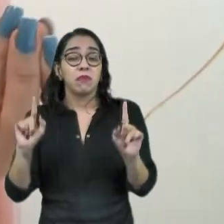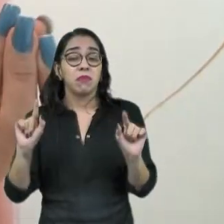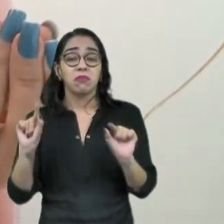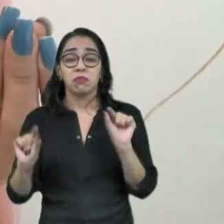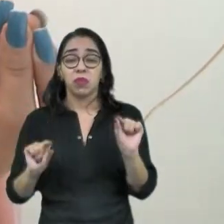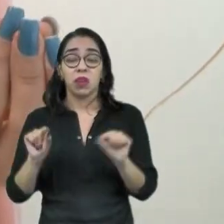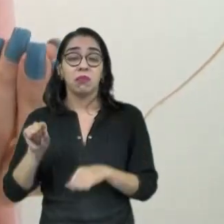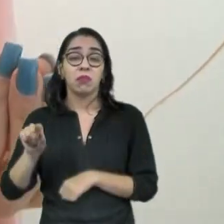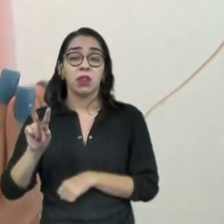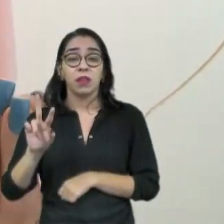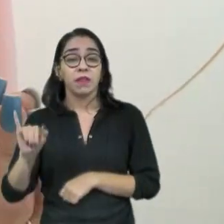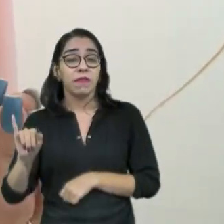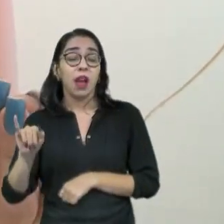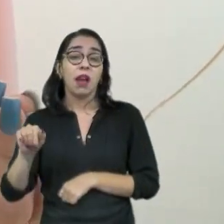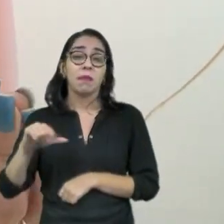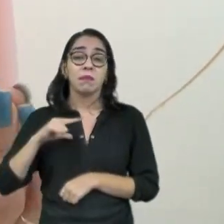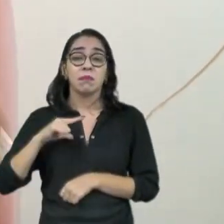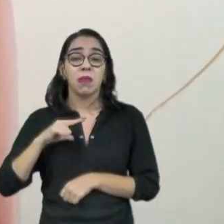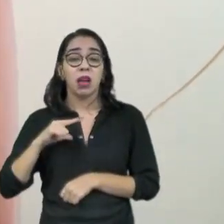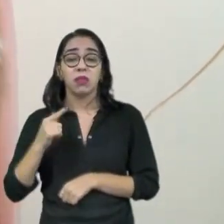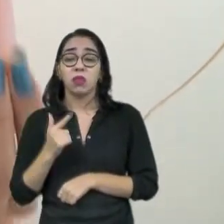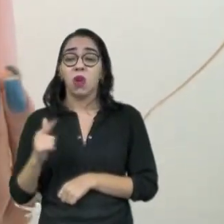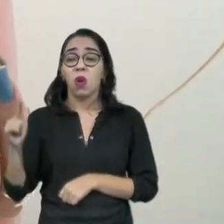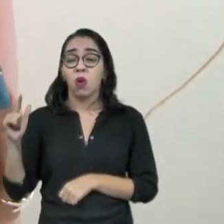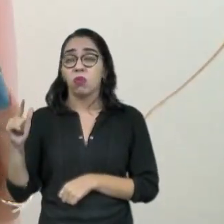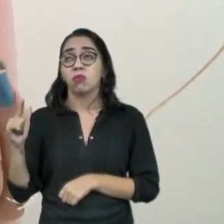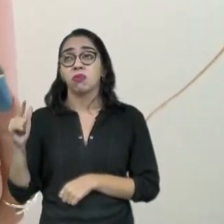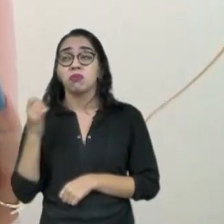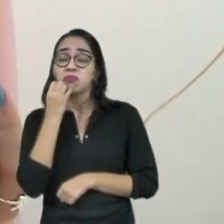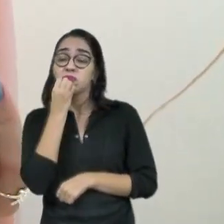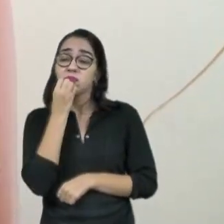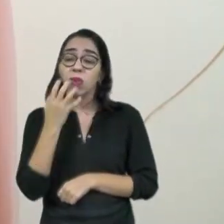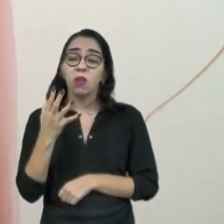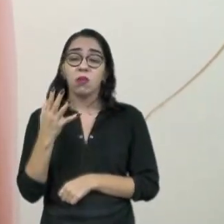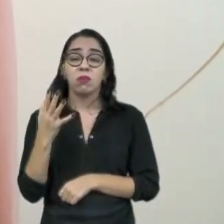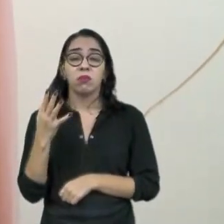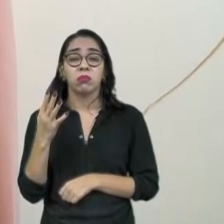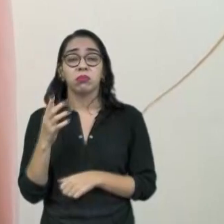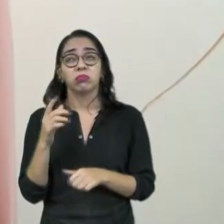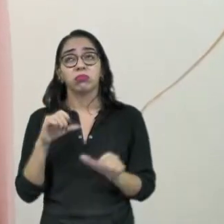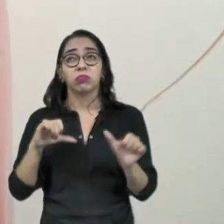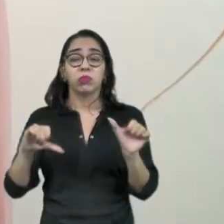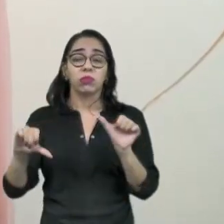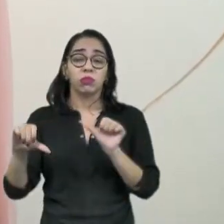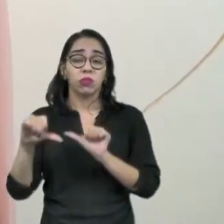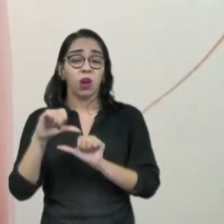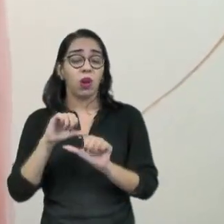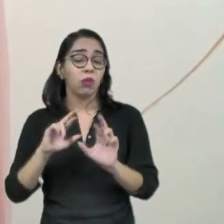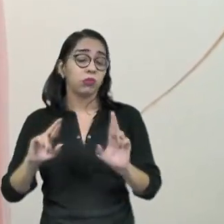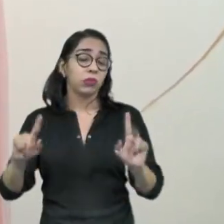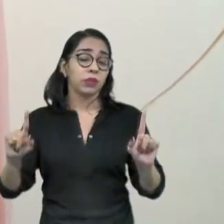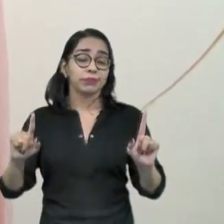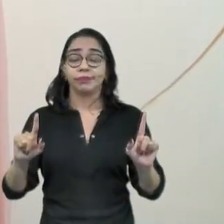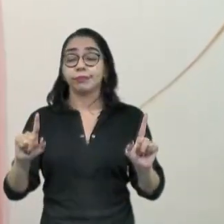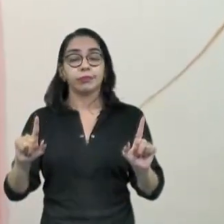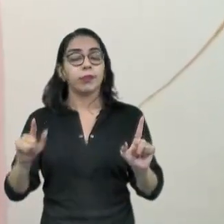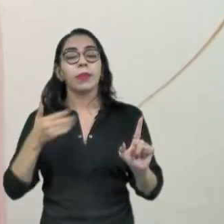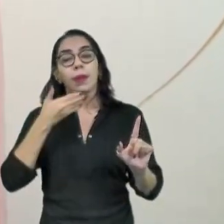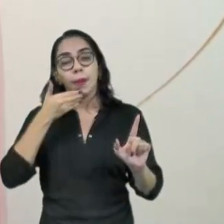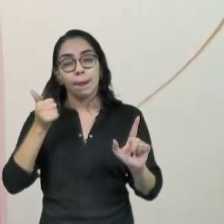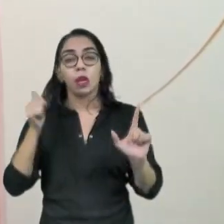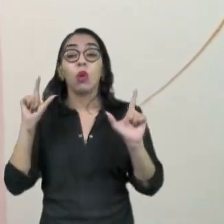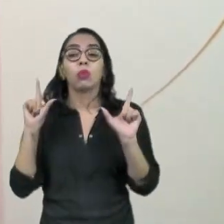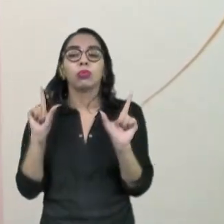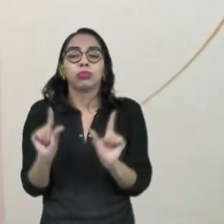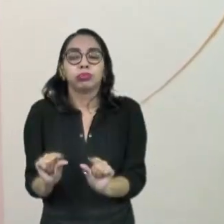pouco mais de micronutrientes do que o cristal é benéfico então fazer essa troca não é muito melhor reduzir o açúcar